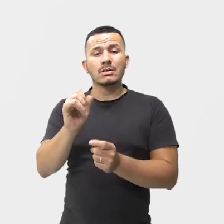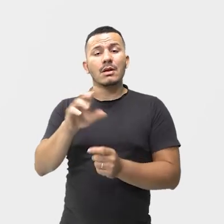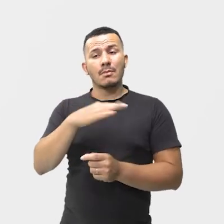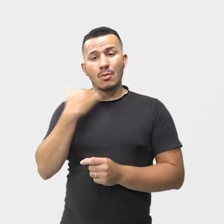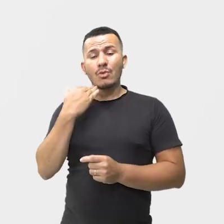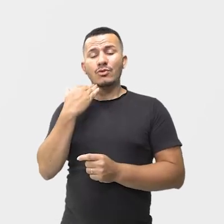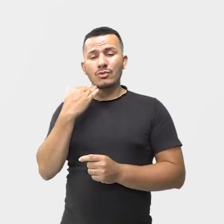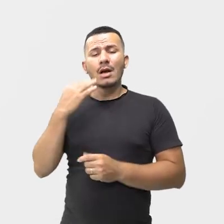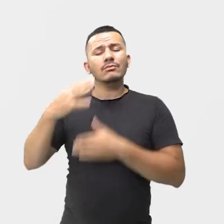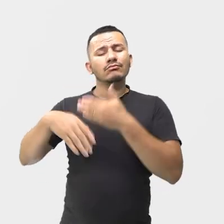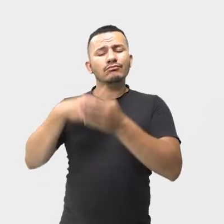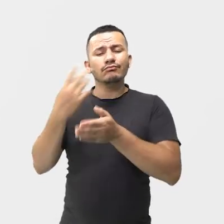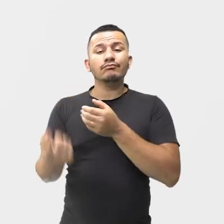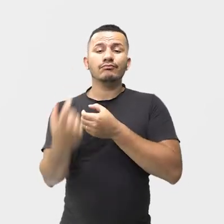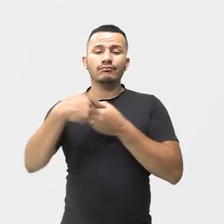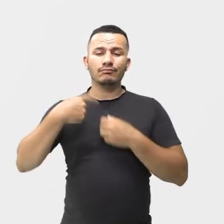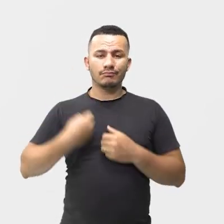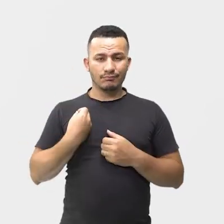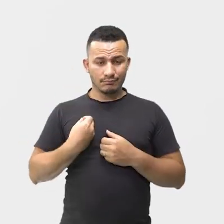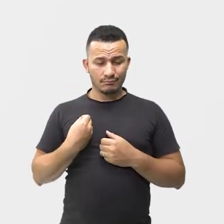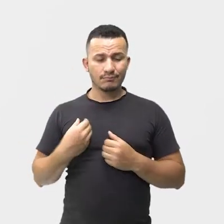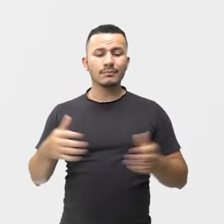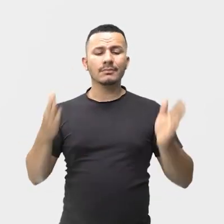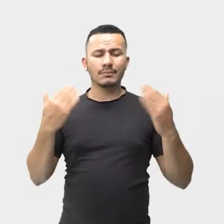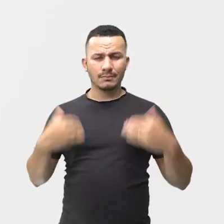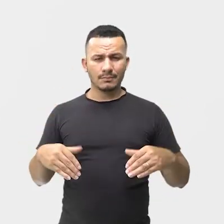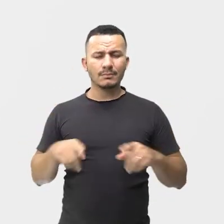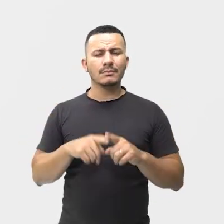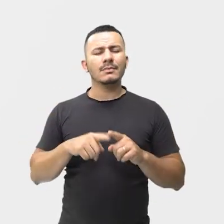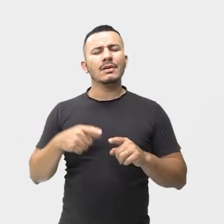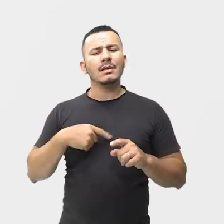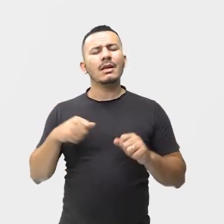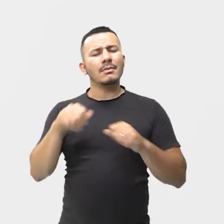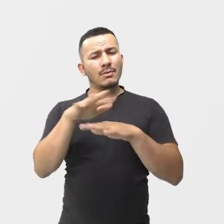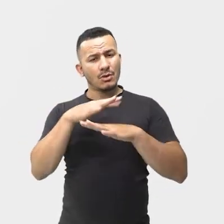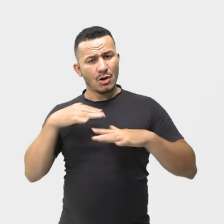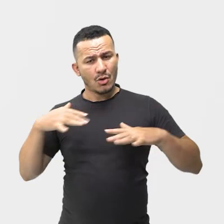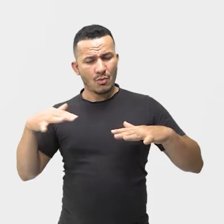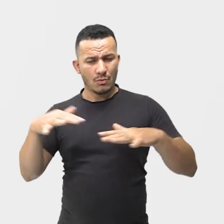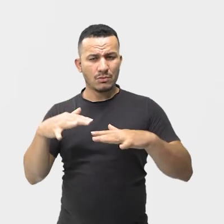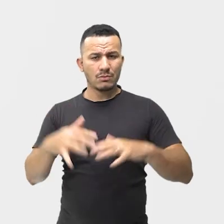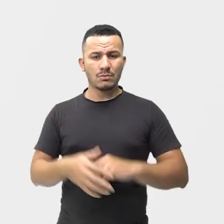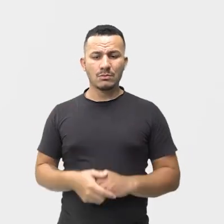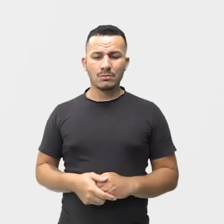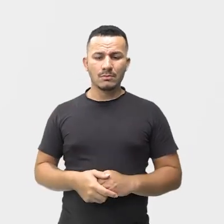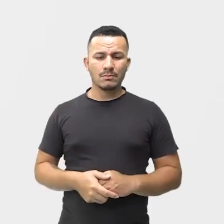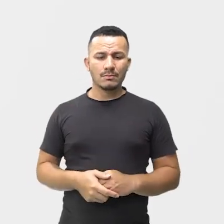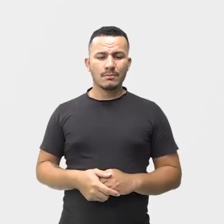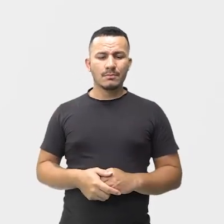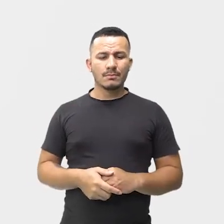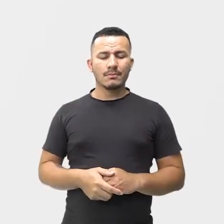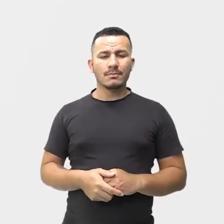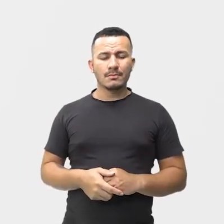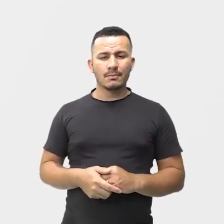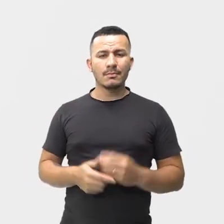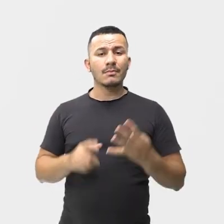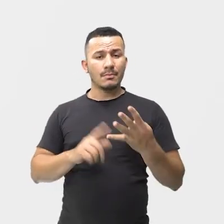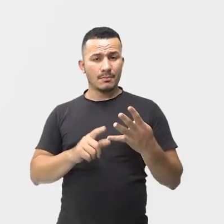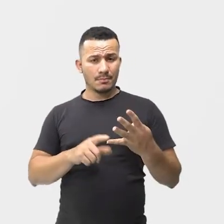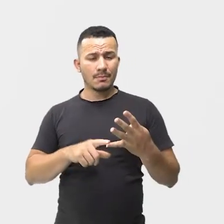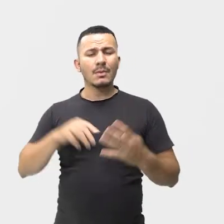retornariam à vida depois da morte. E aspecto misterioso e impenetrável. E